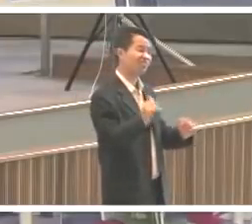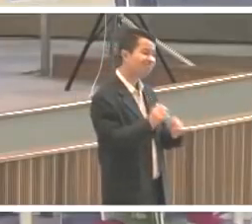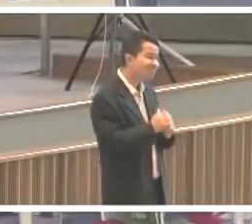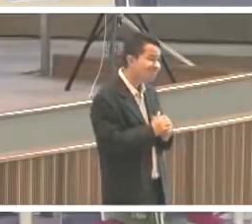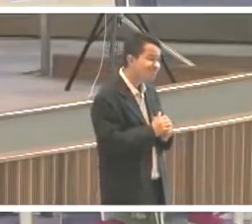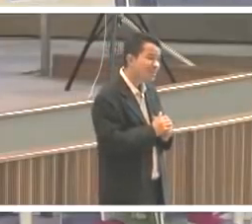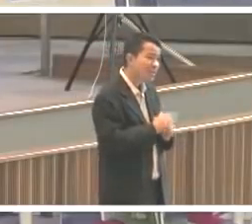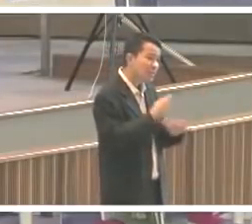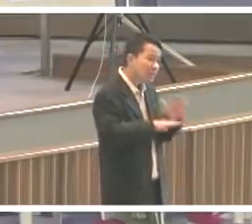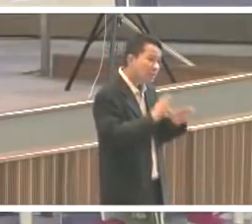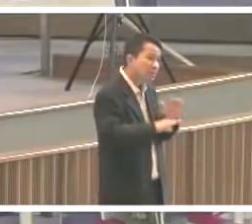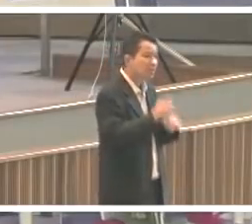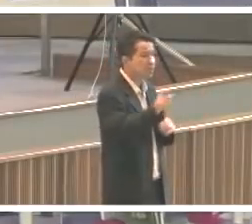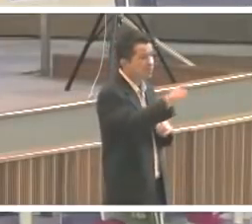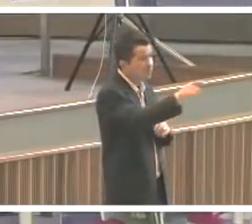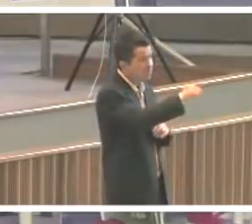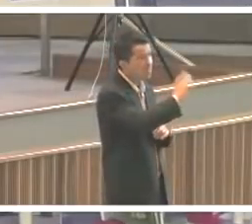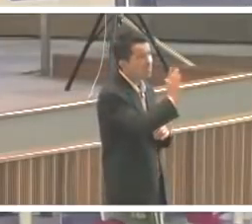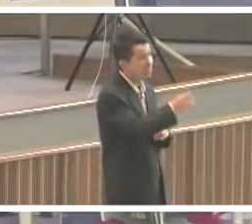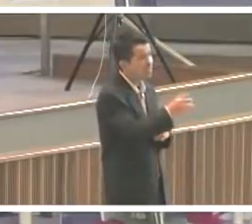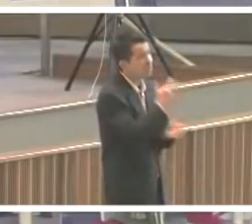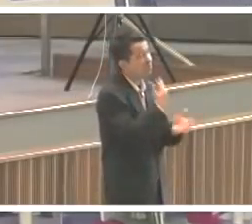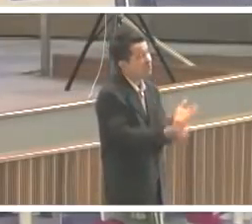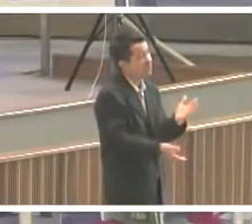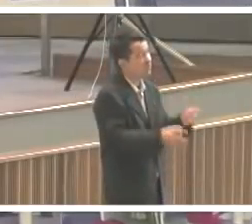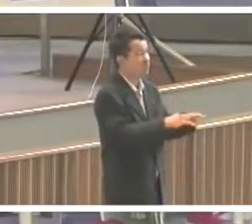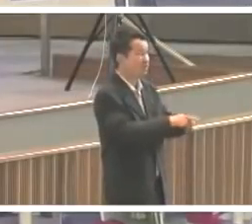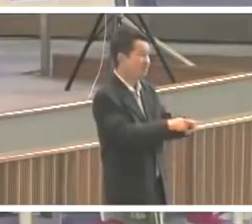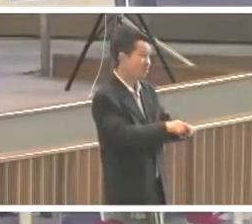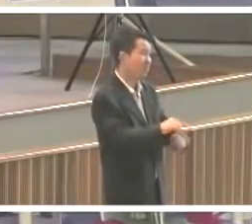pelo menos uma oportunidade que Deus já deu.